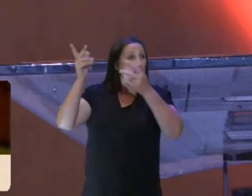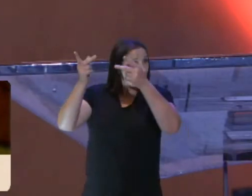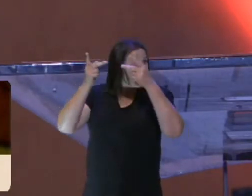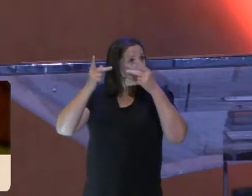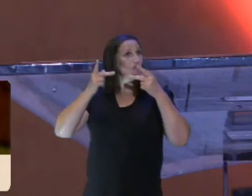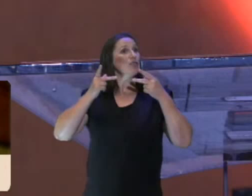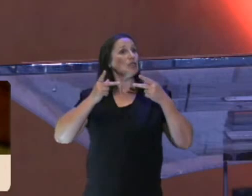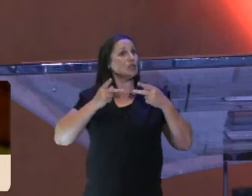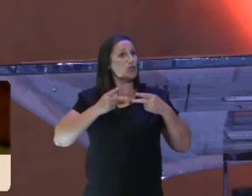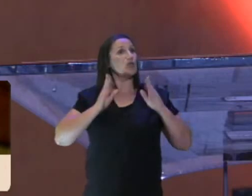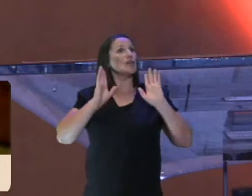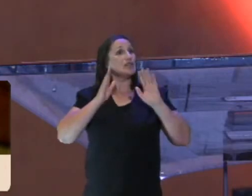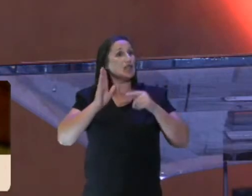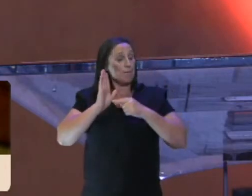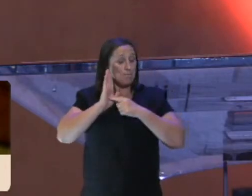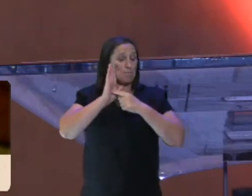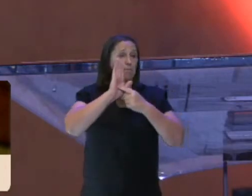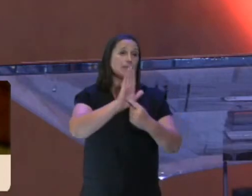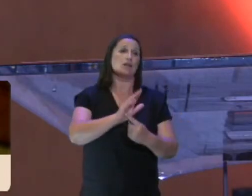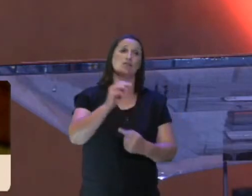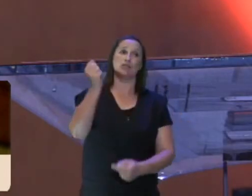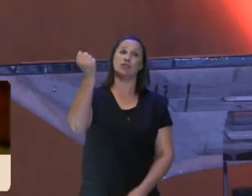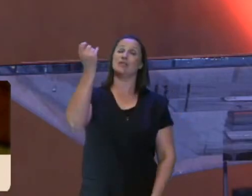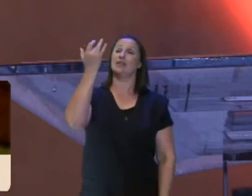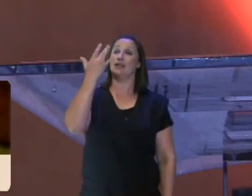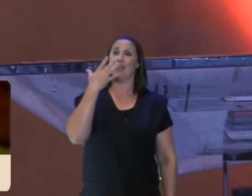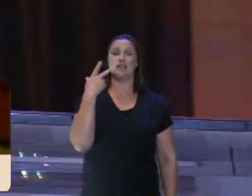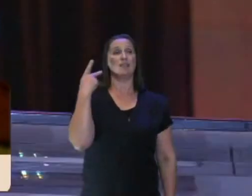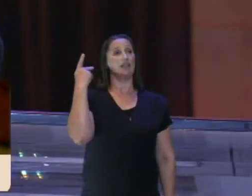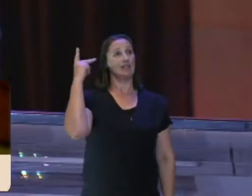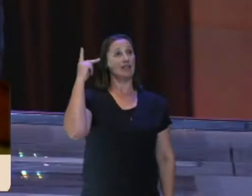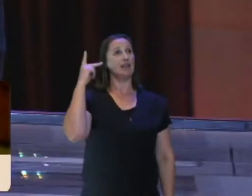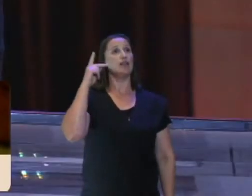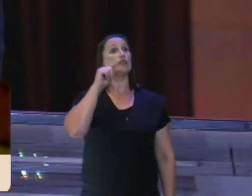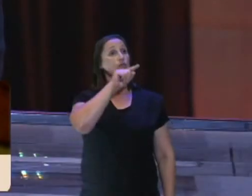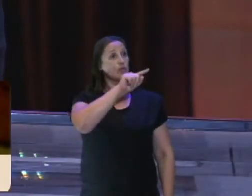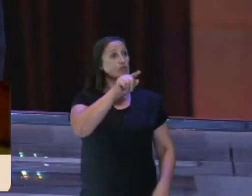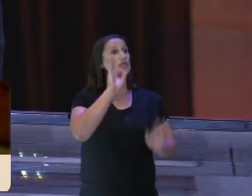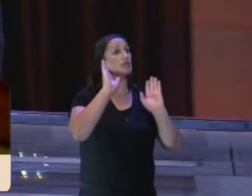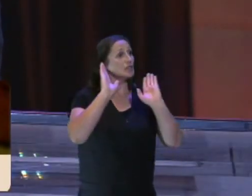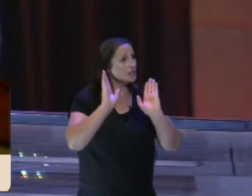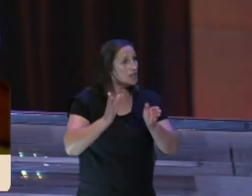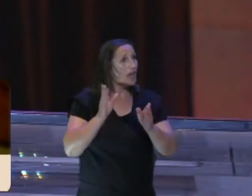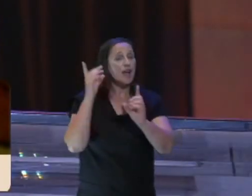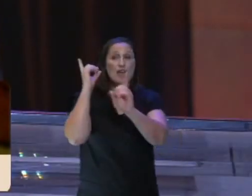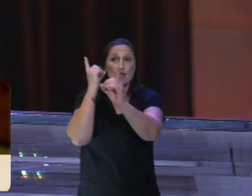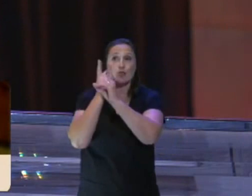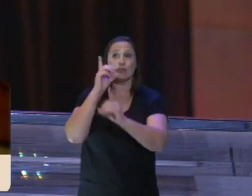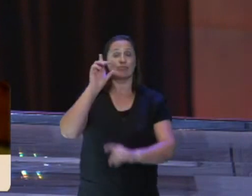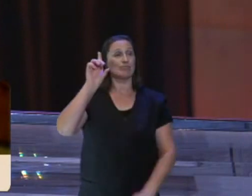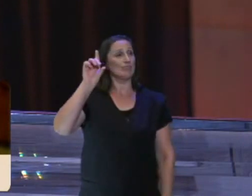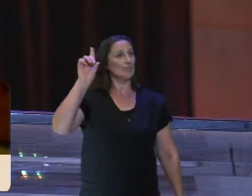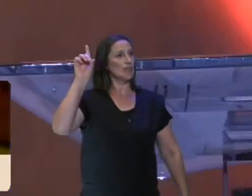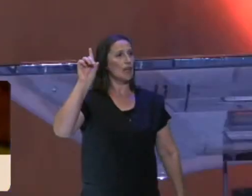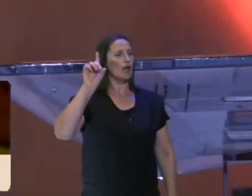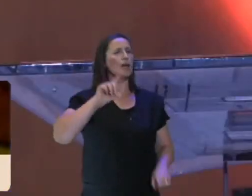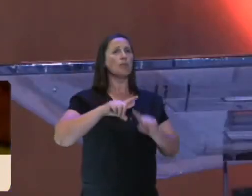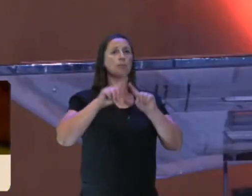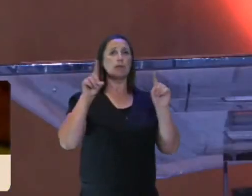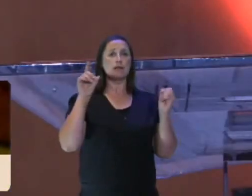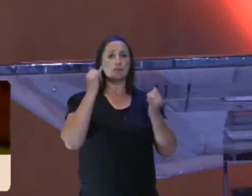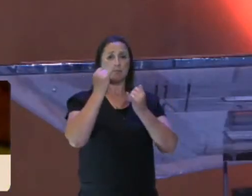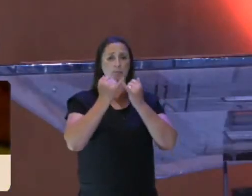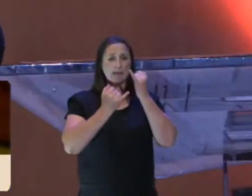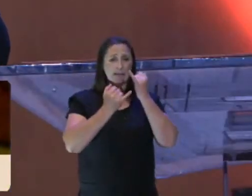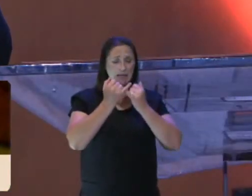E Ele já manifestou a graça dEle, e você já teve encontros com Ele. Mas parece que a caverna é um estado